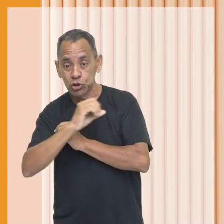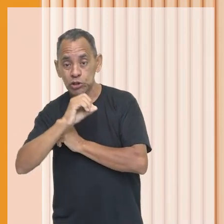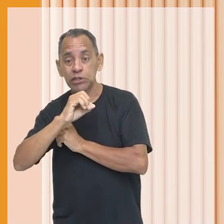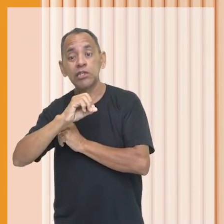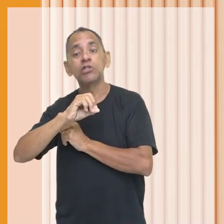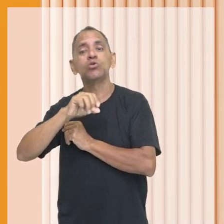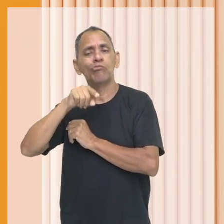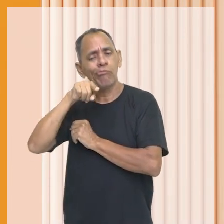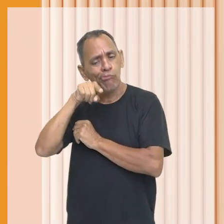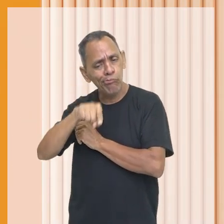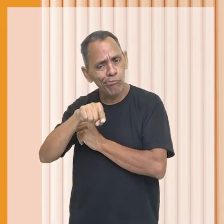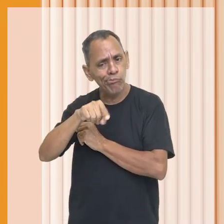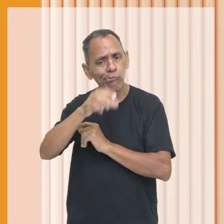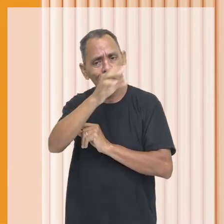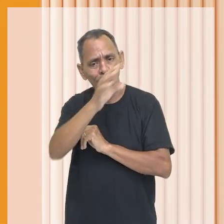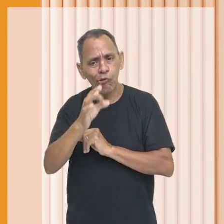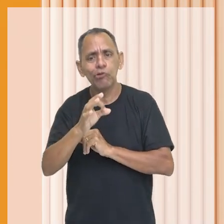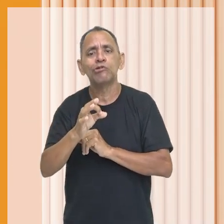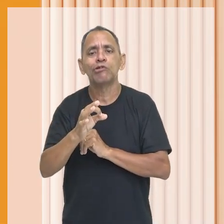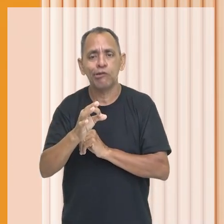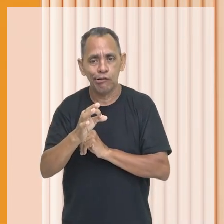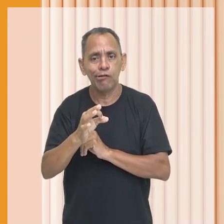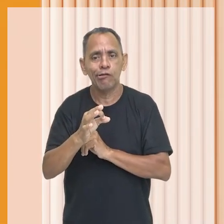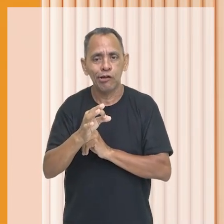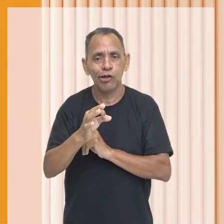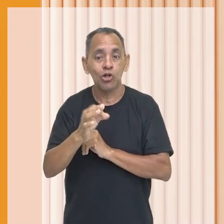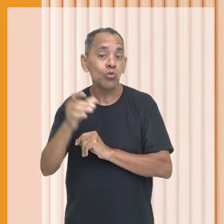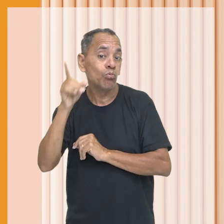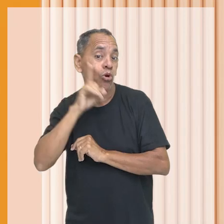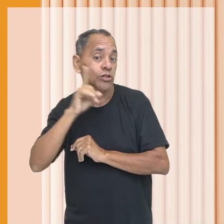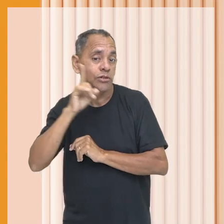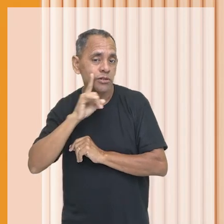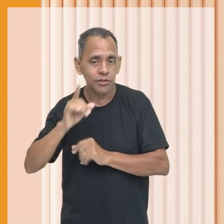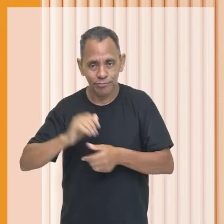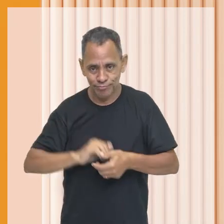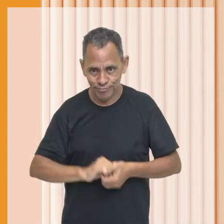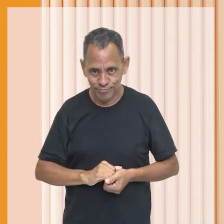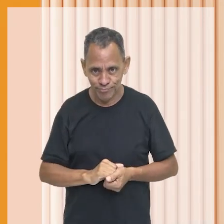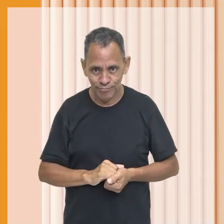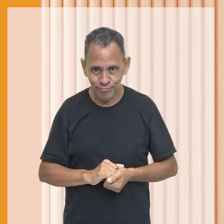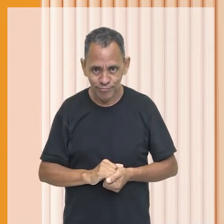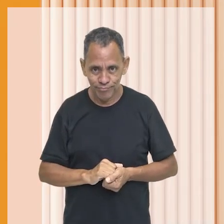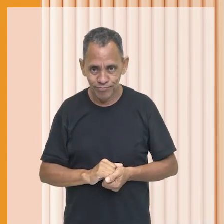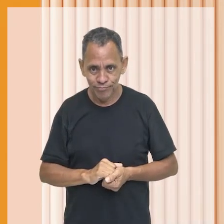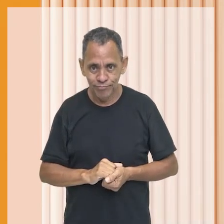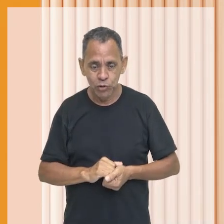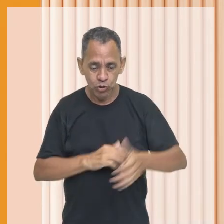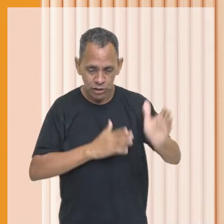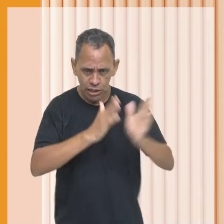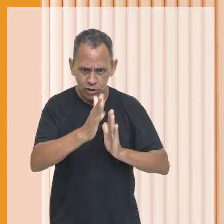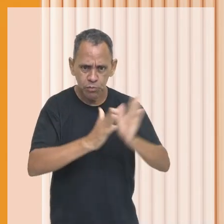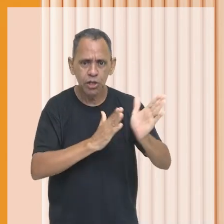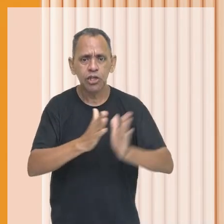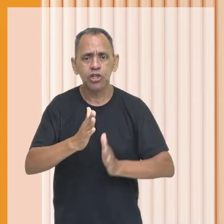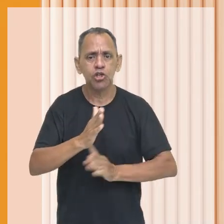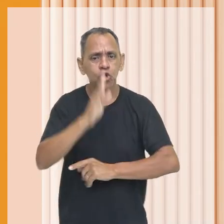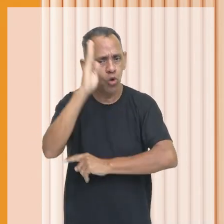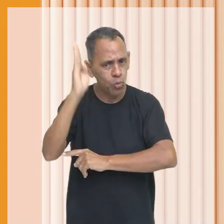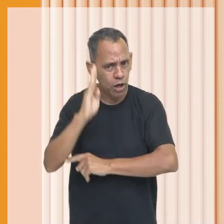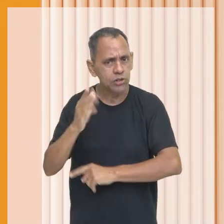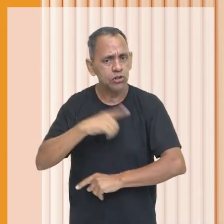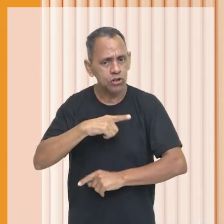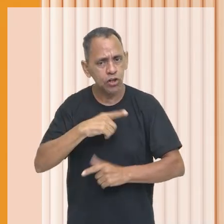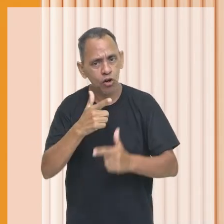dia, tá bom? Então não era brincadeira os níveis de inflação que o Brasil passava naquele momento.